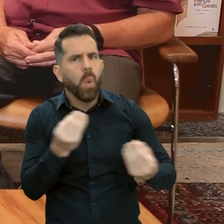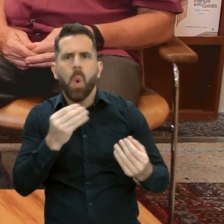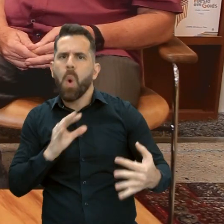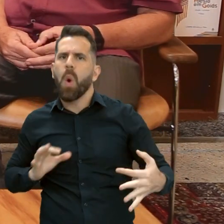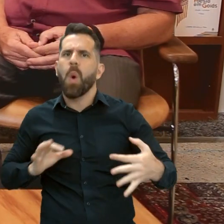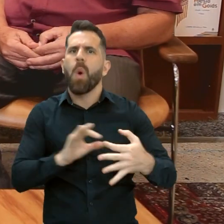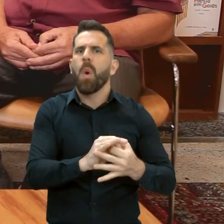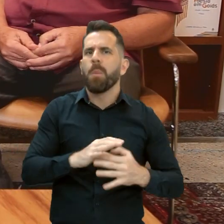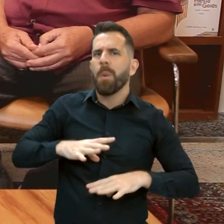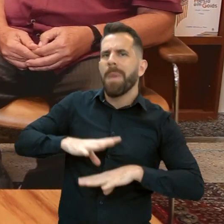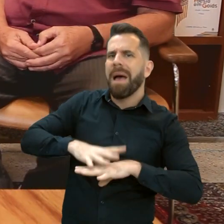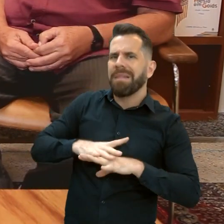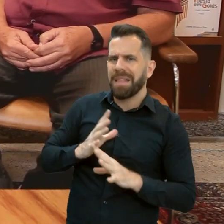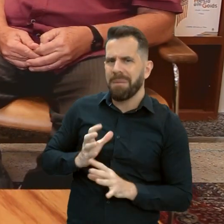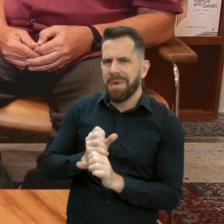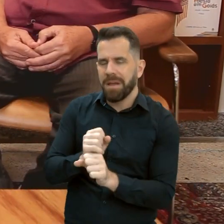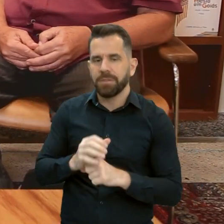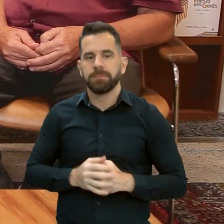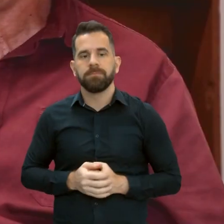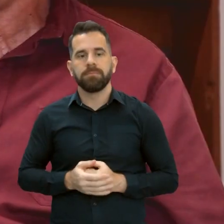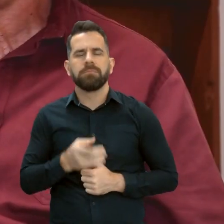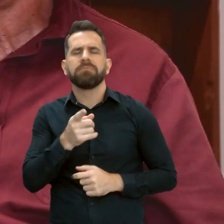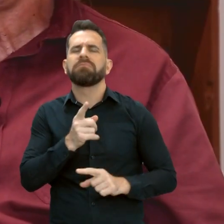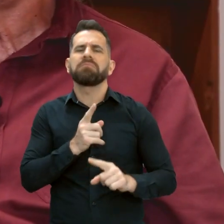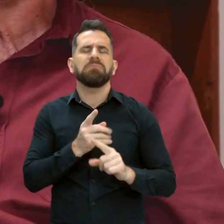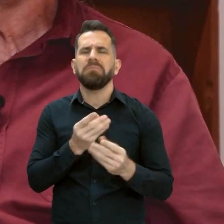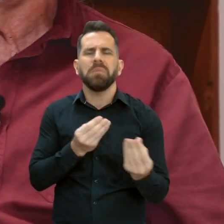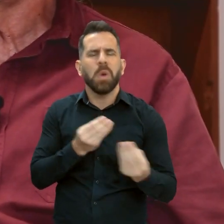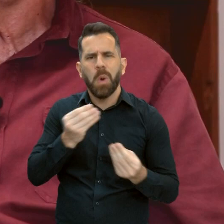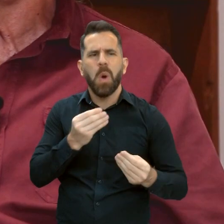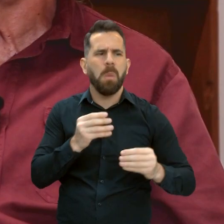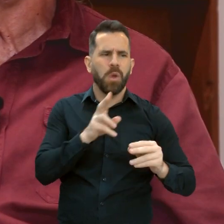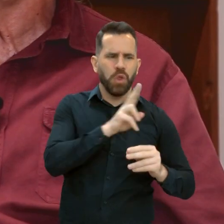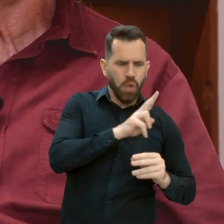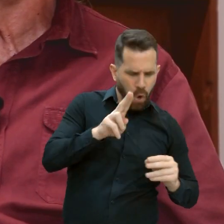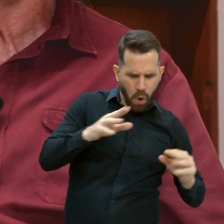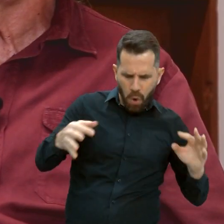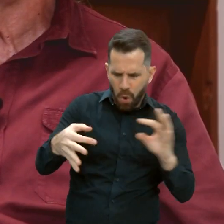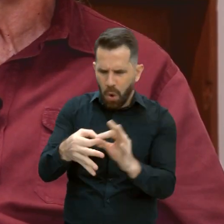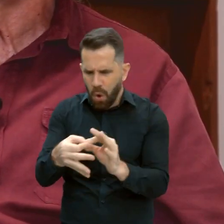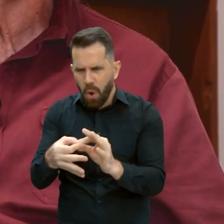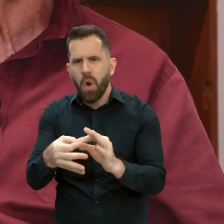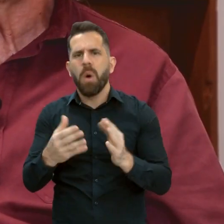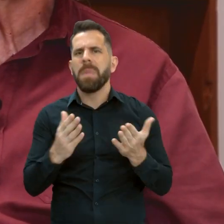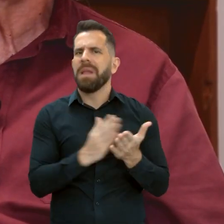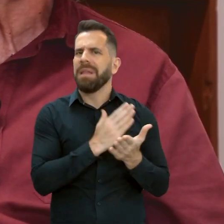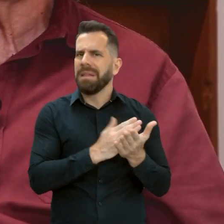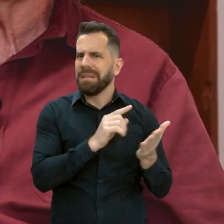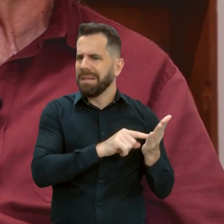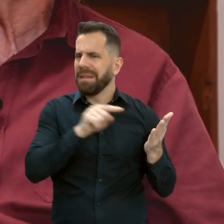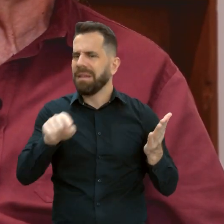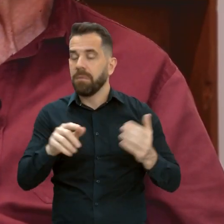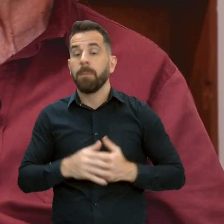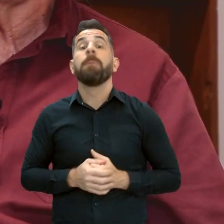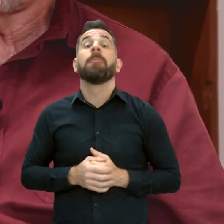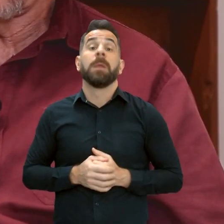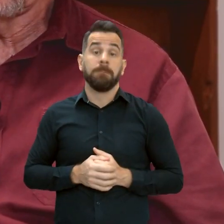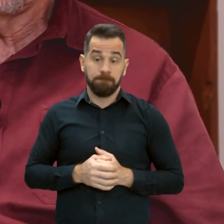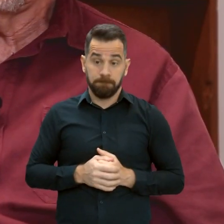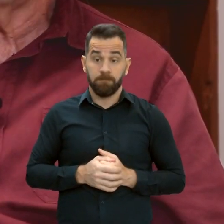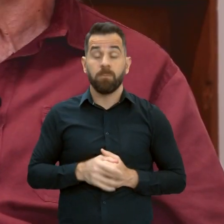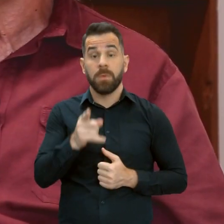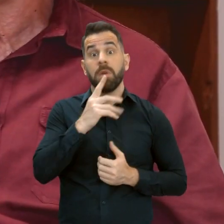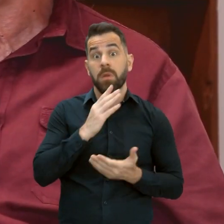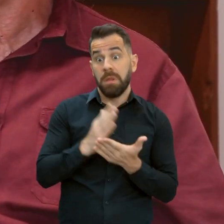a obra, né, com esse mesmo nome? Bom, o livro, de fato, é o segundo mais publicado da